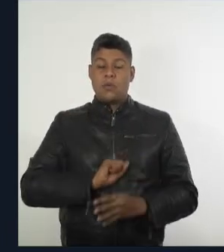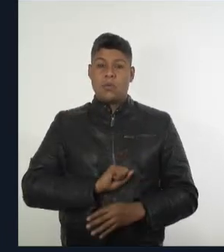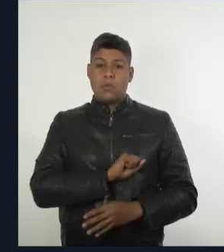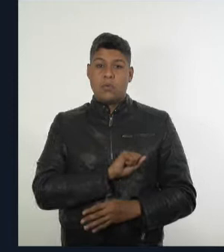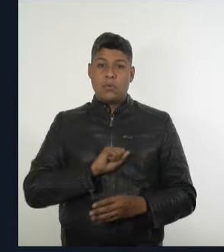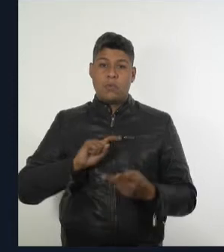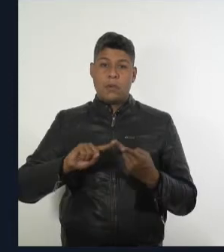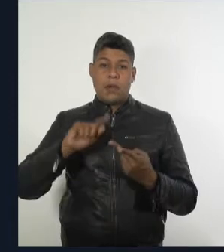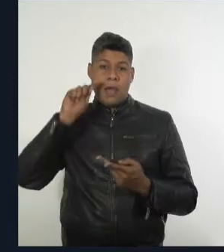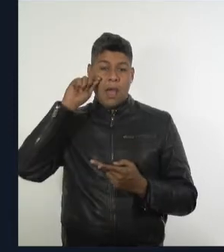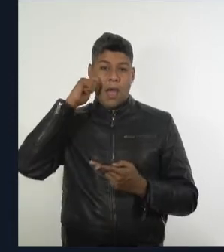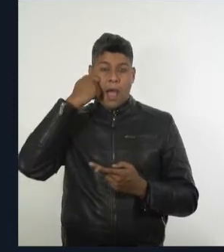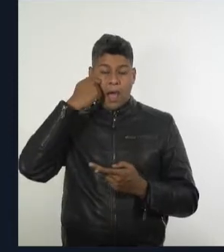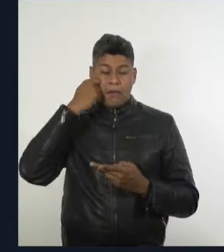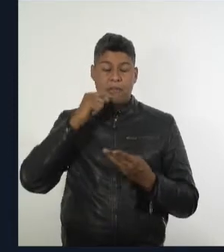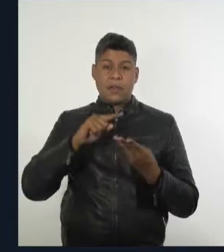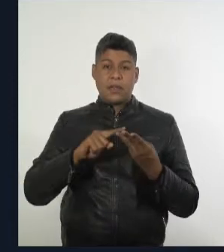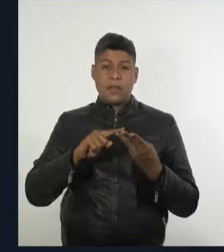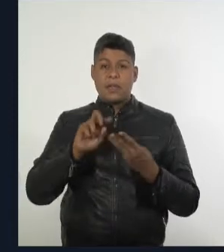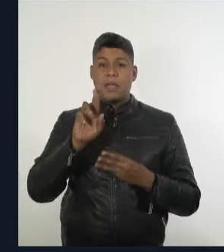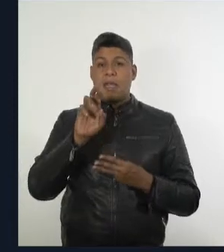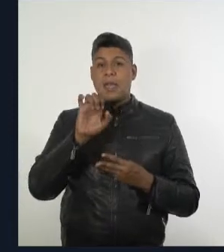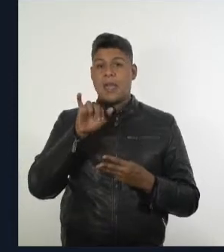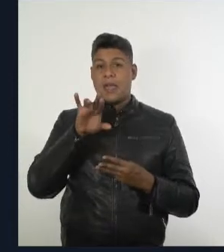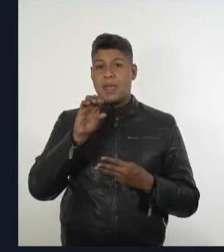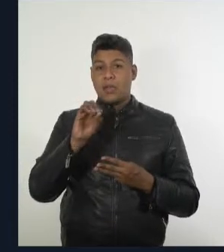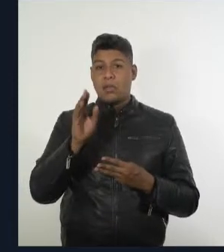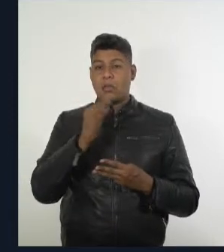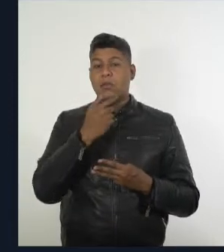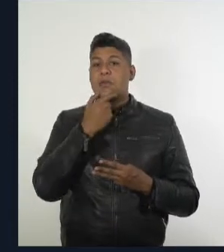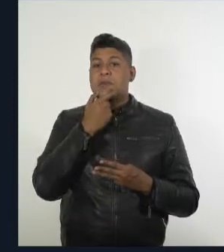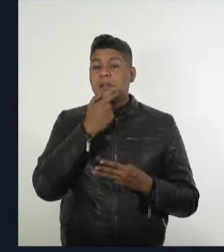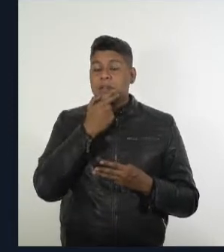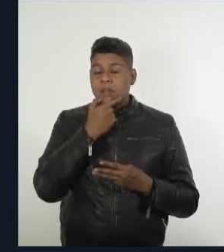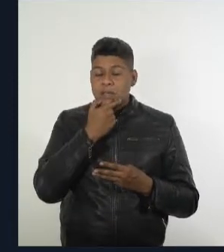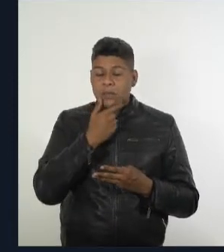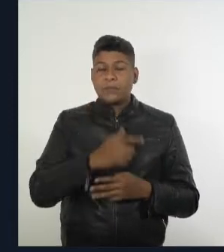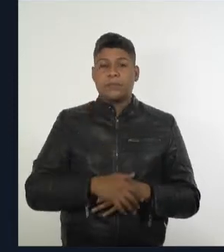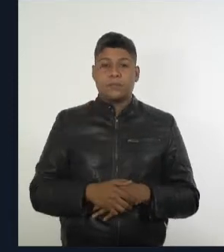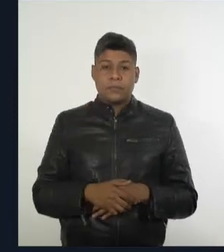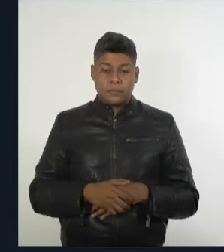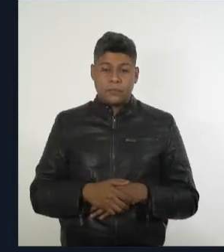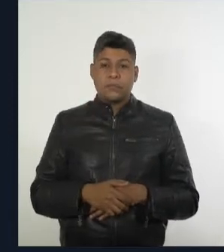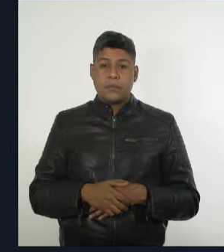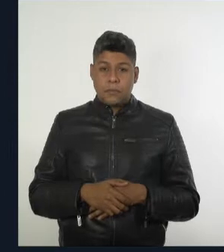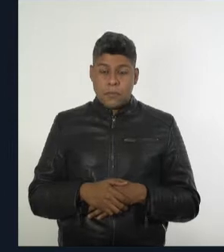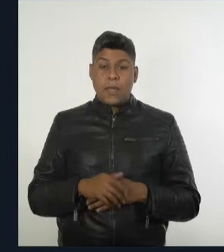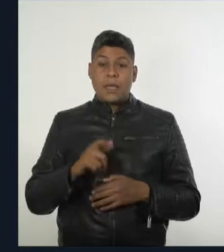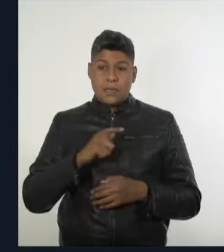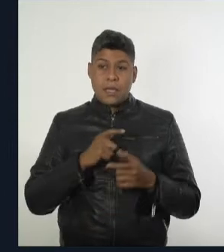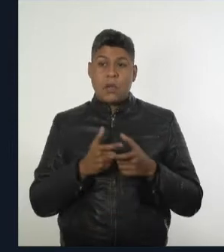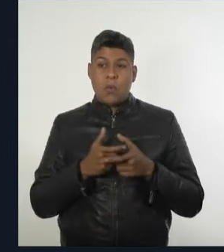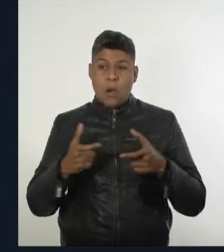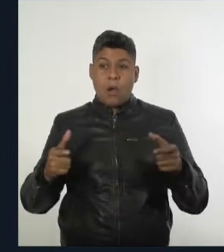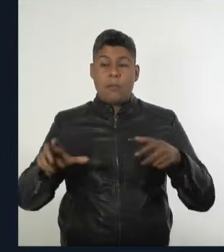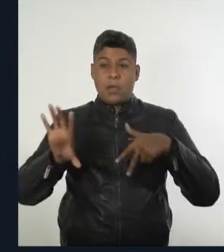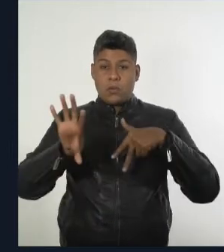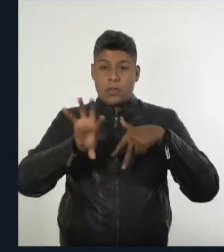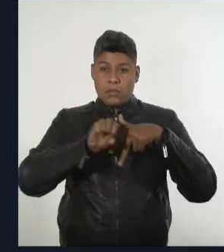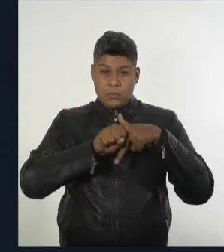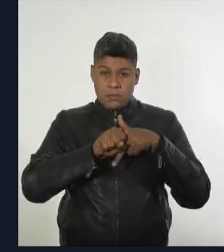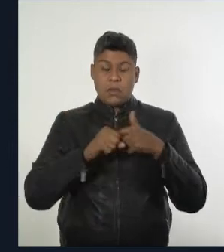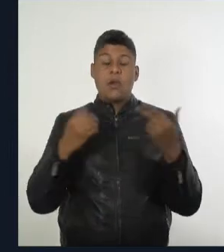Singapura, na África do Sul e no Reino Unido. E as evidências apontam para o aumento da transmissibilidade